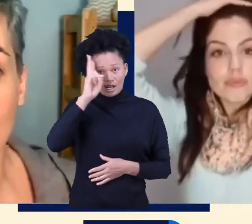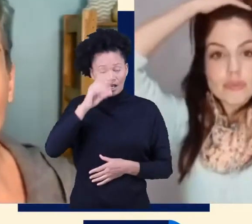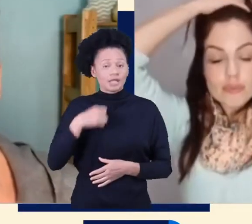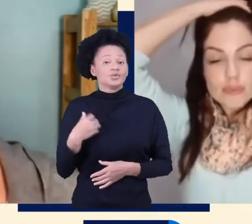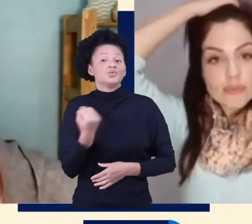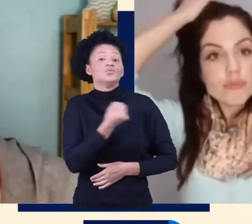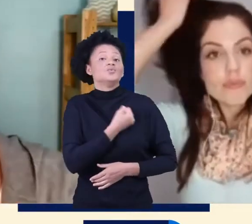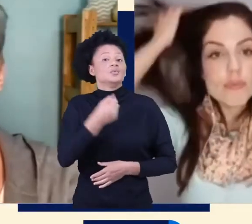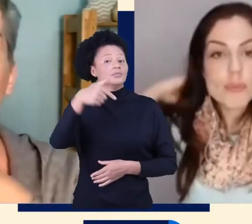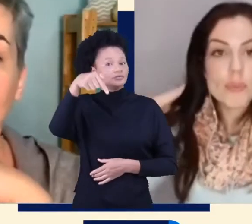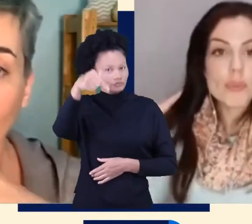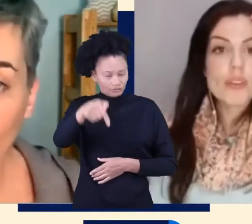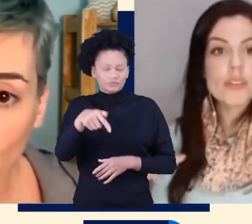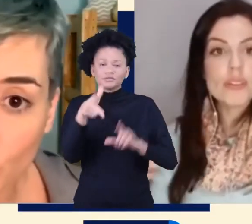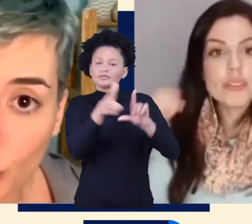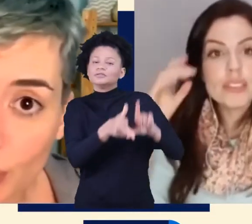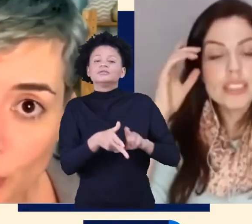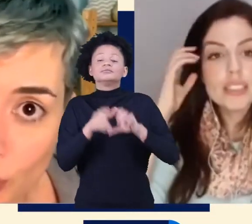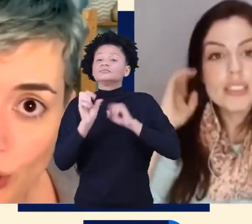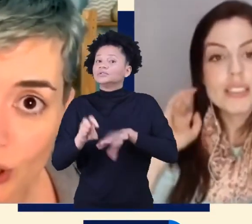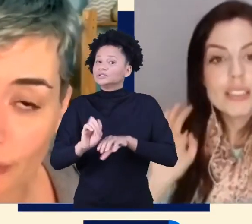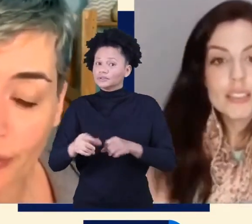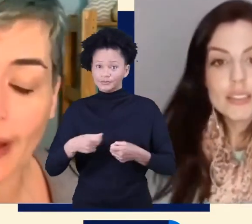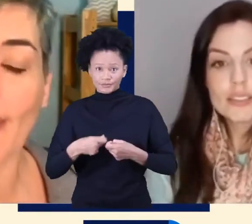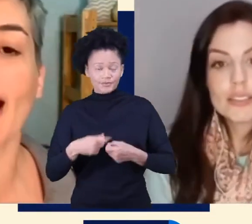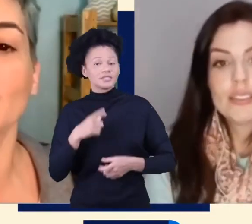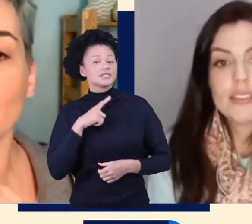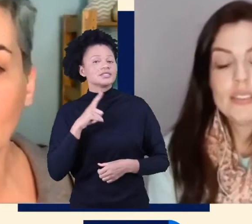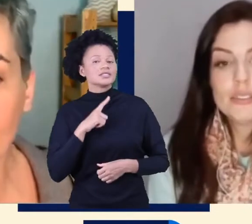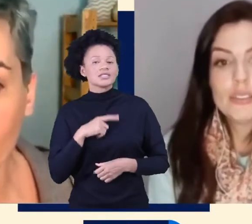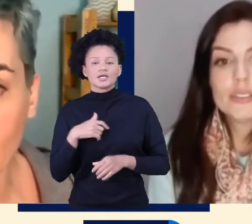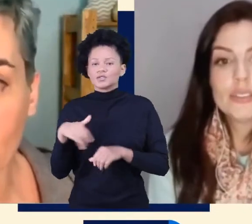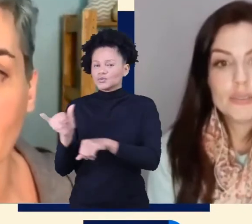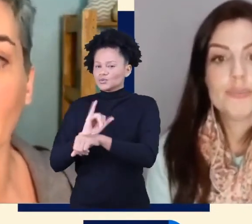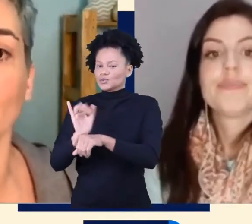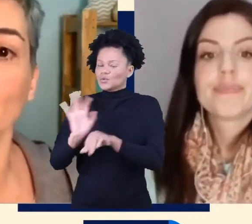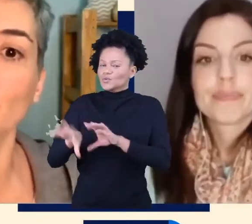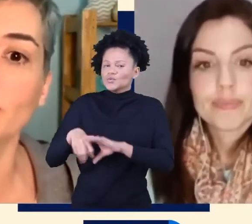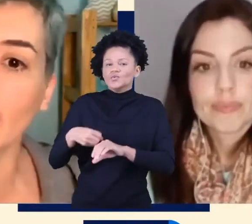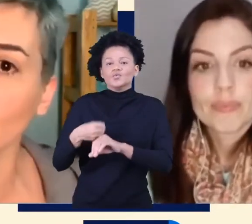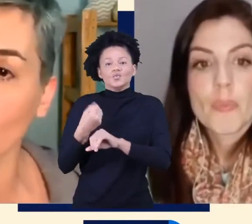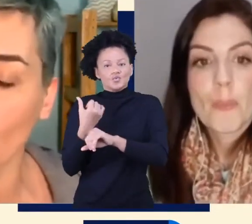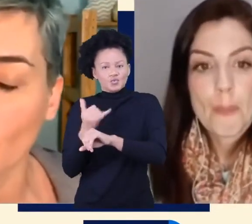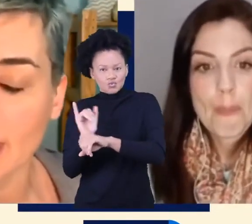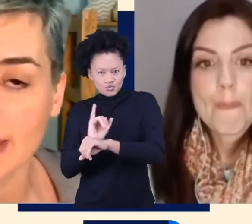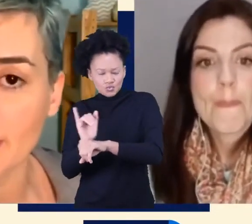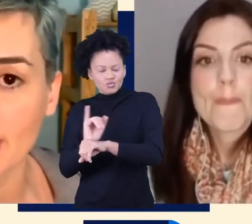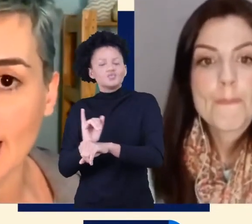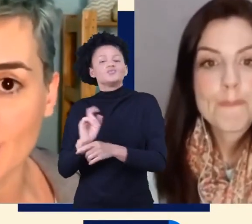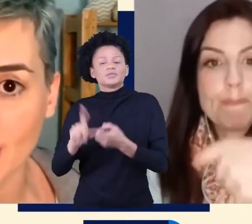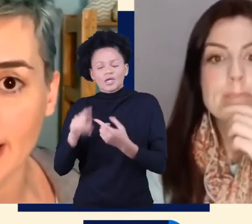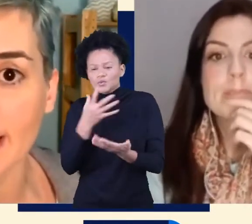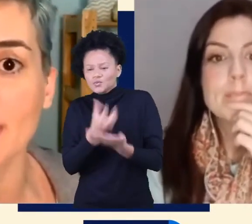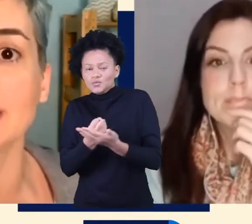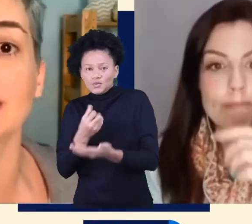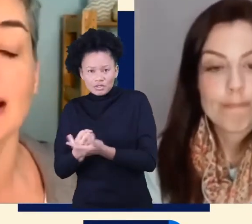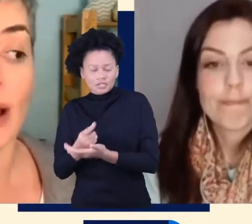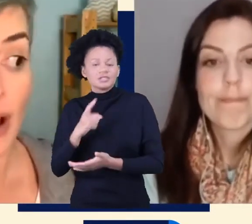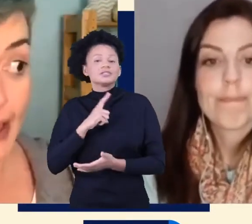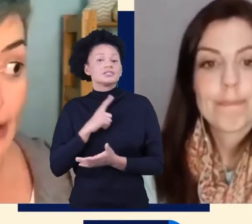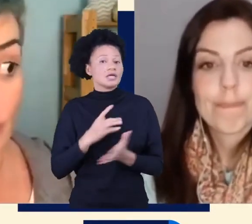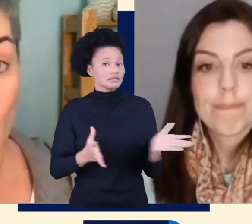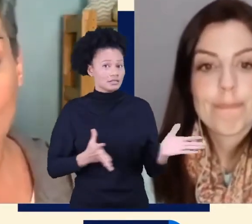educação sexual. Tem no YouTube tudo que já foi ao ar, no IGTV também. No YouTube está indo com acessibilidade em